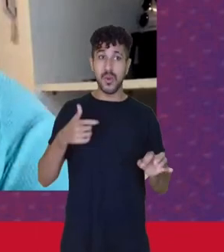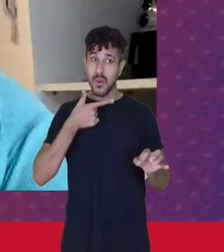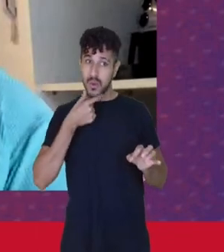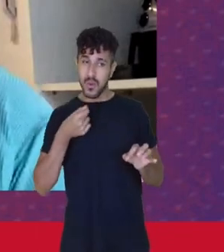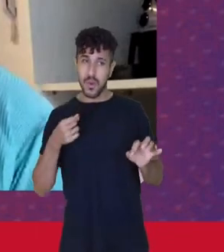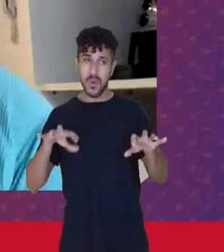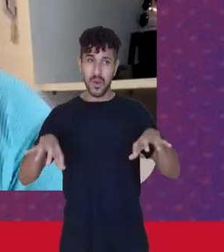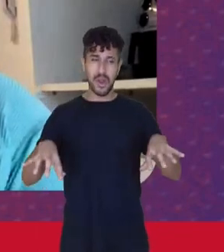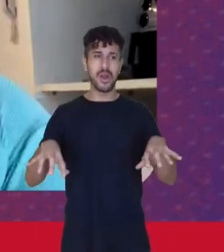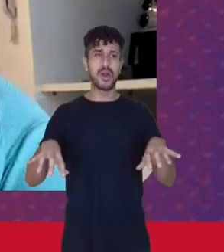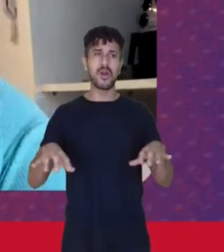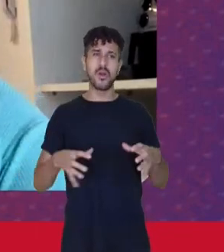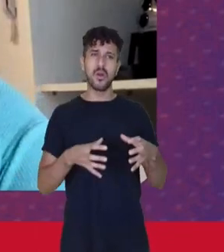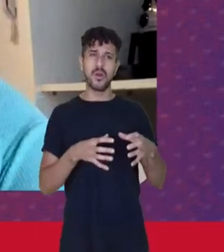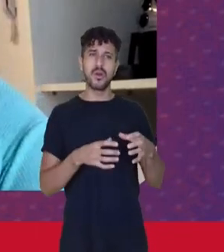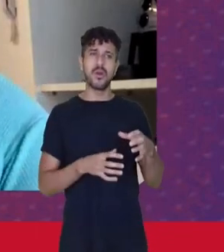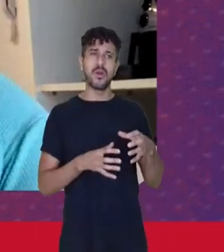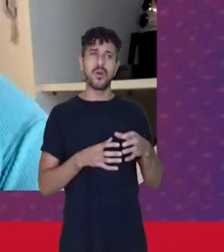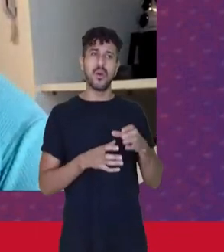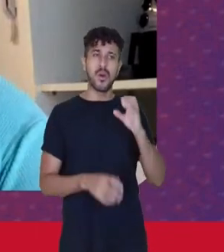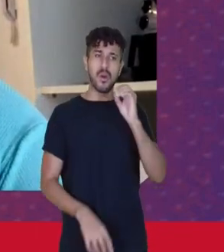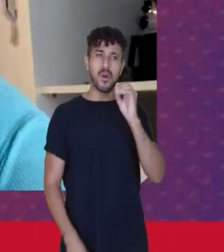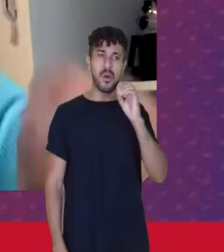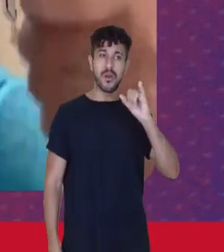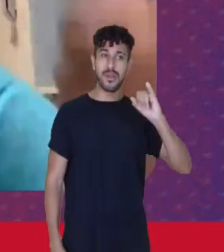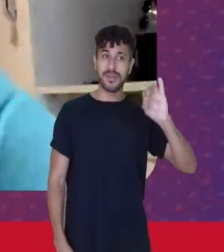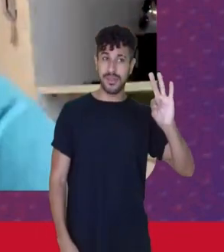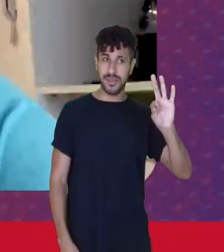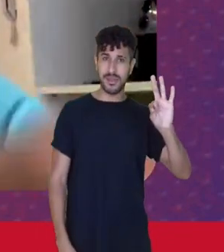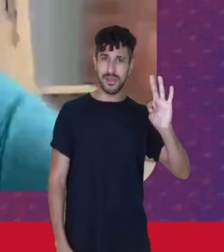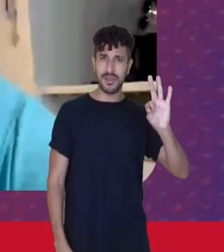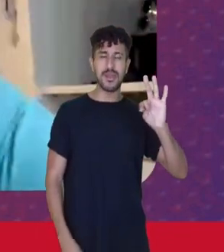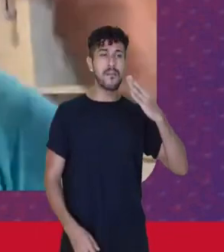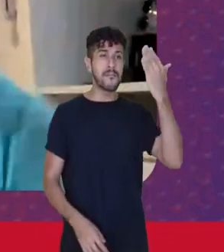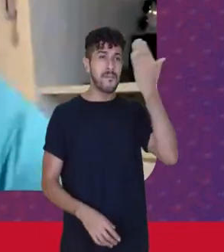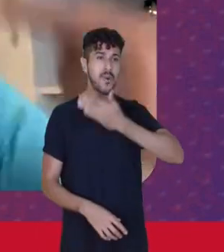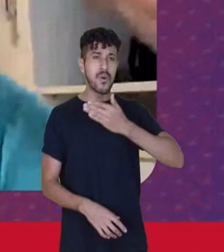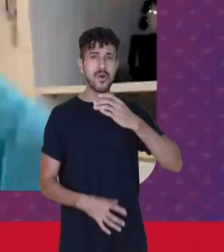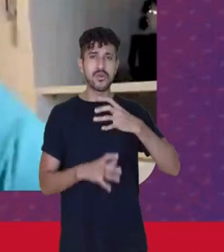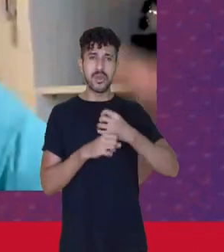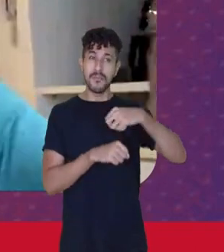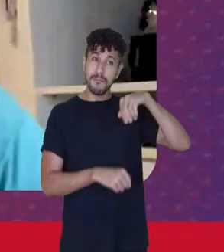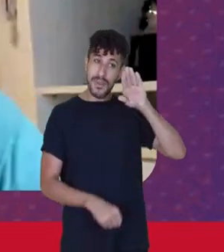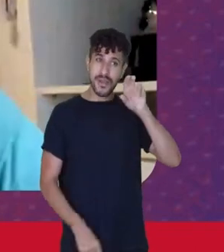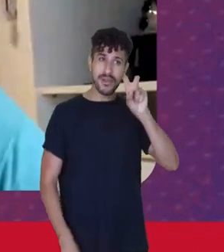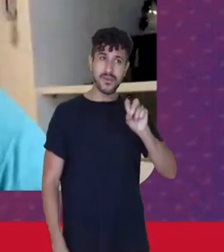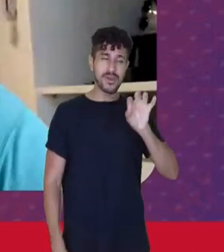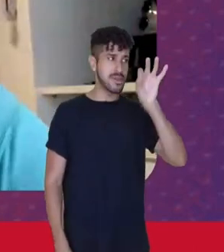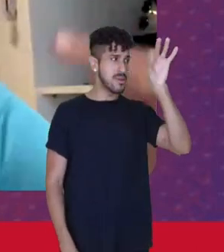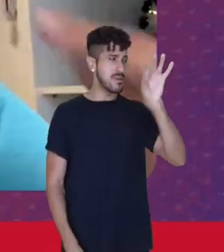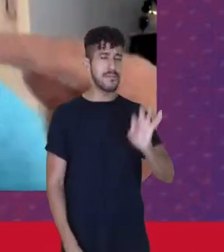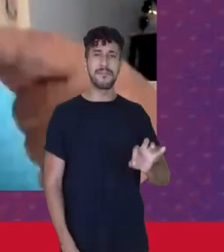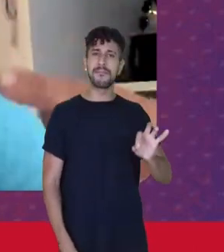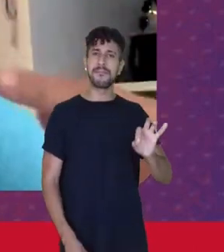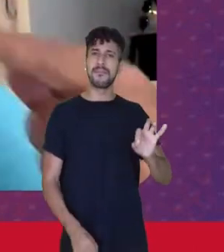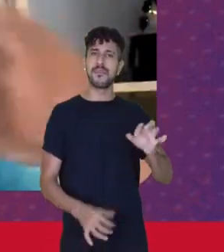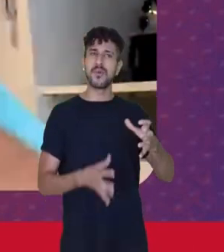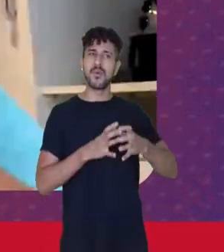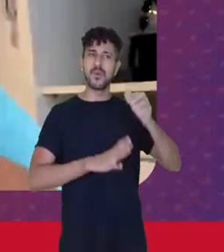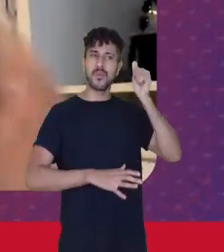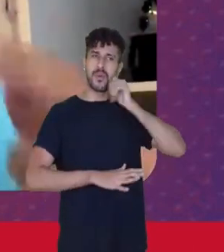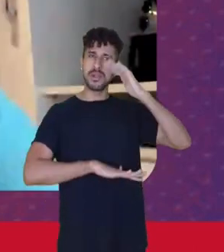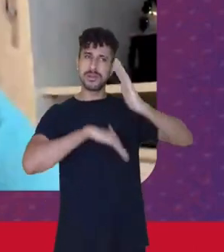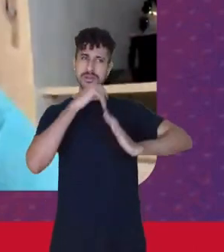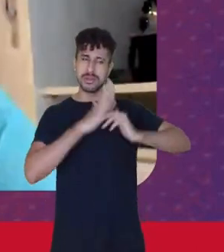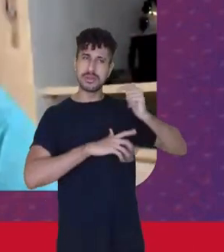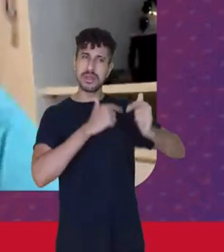E a Organização Internacional do Trabalho constata que mais de 50% das